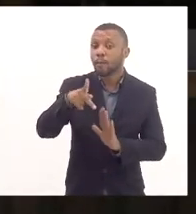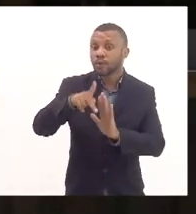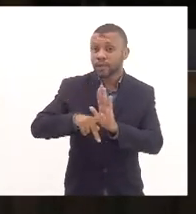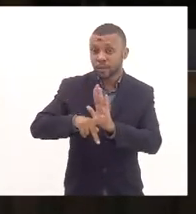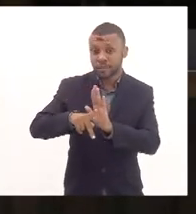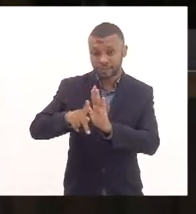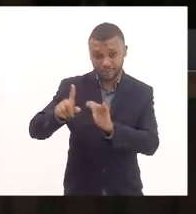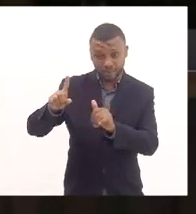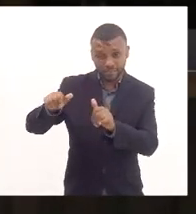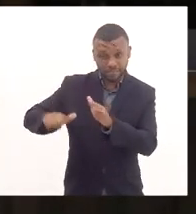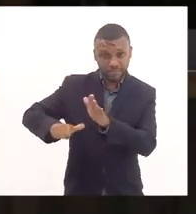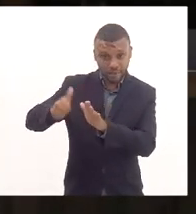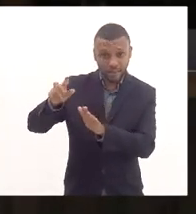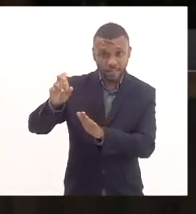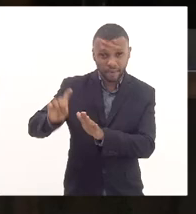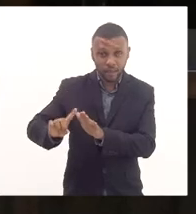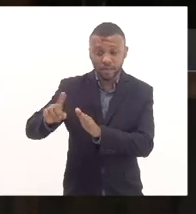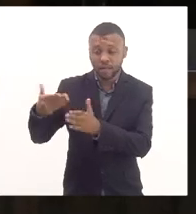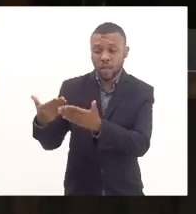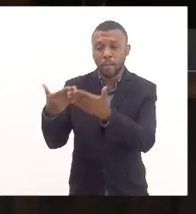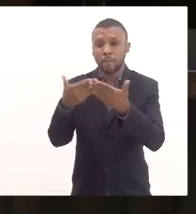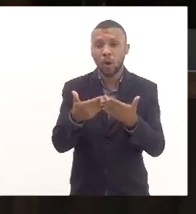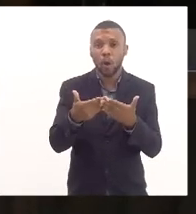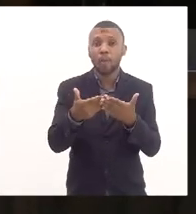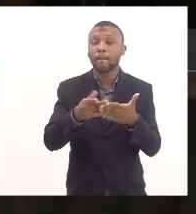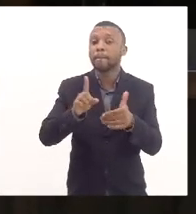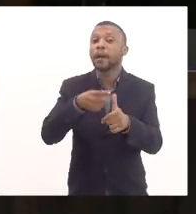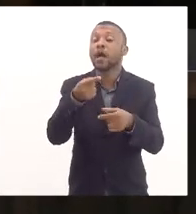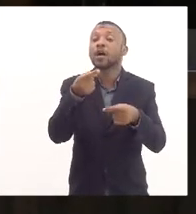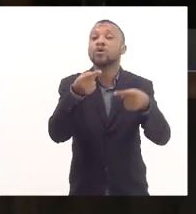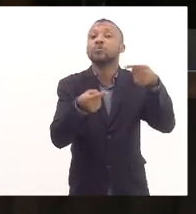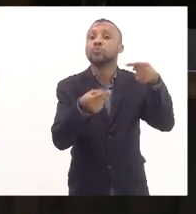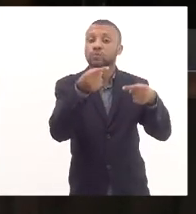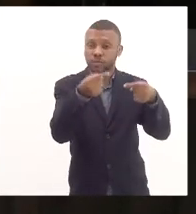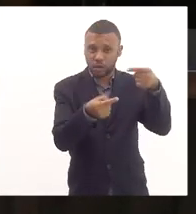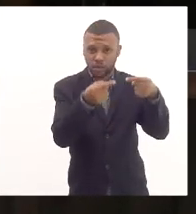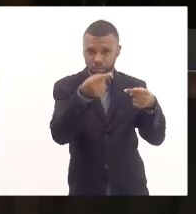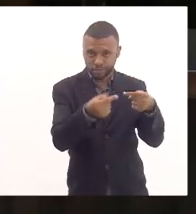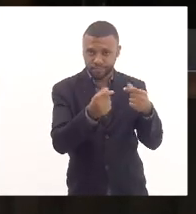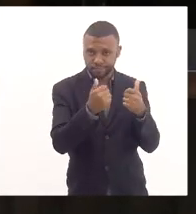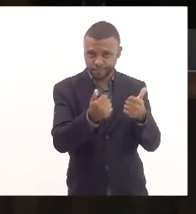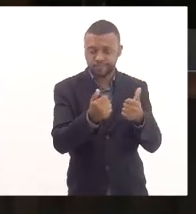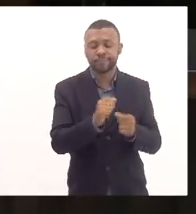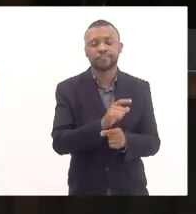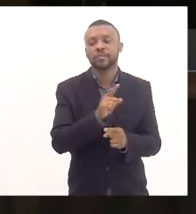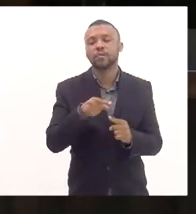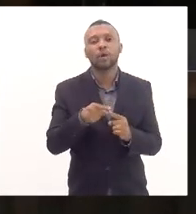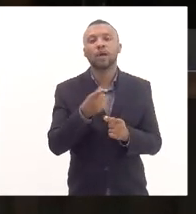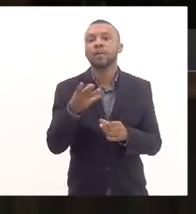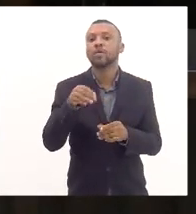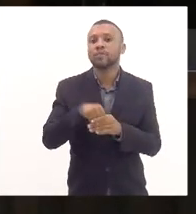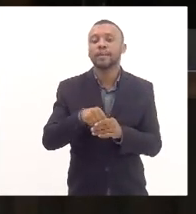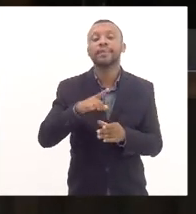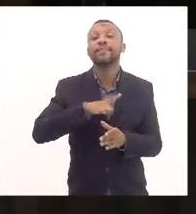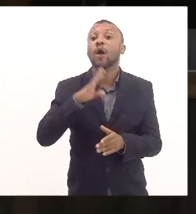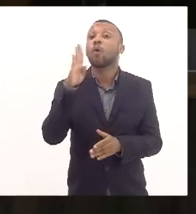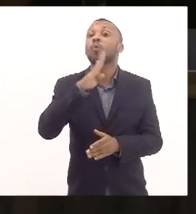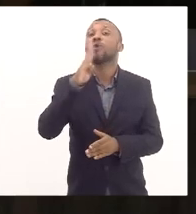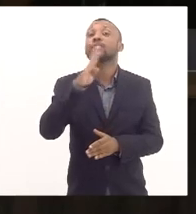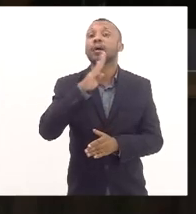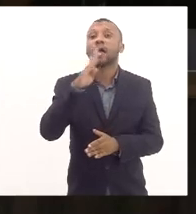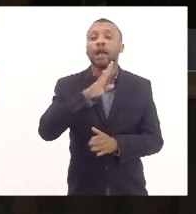veio na primeira vez como primeira discussão e depois incluído agora veio urgência